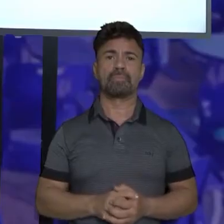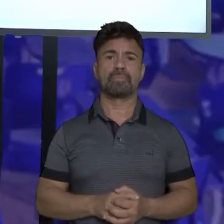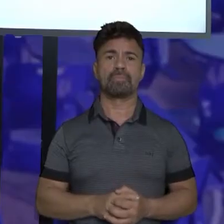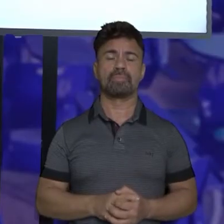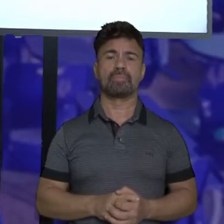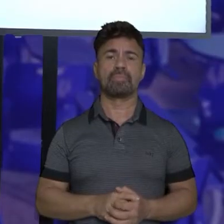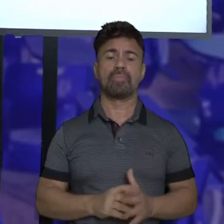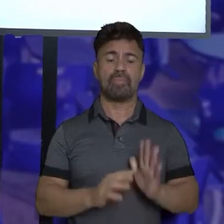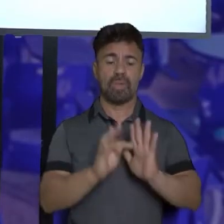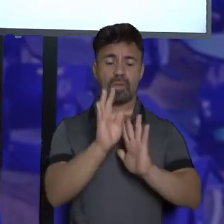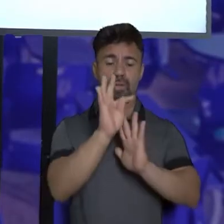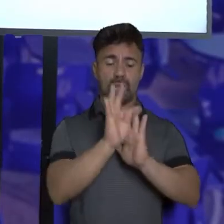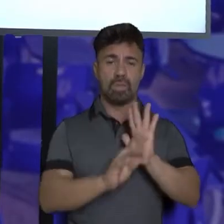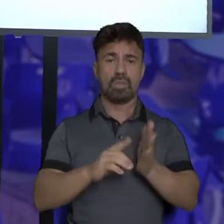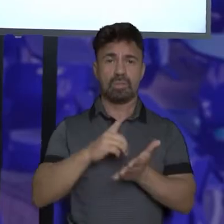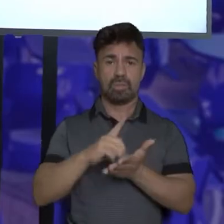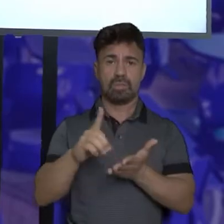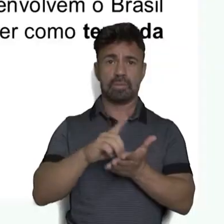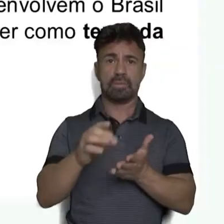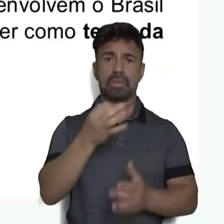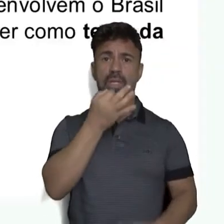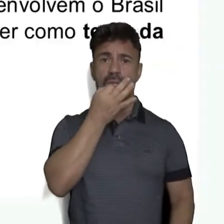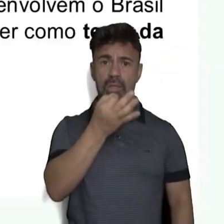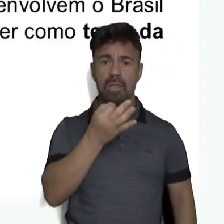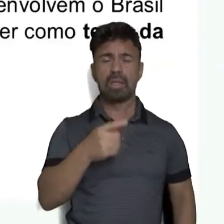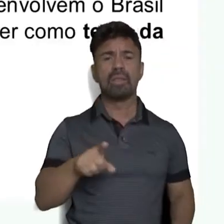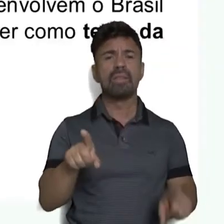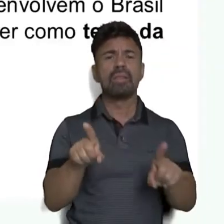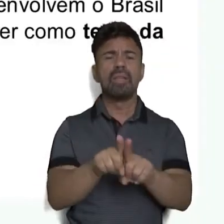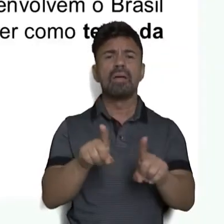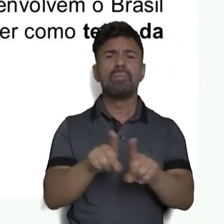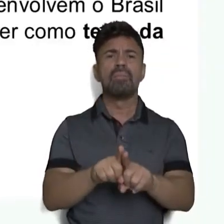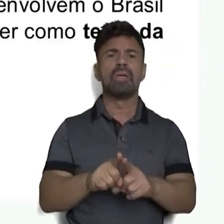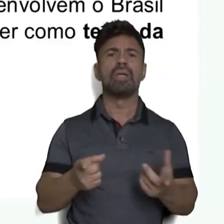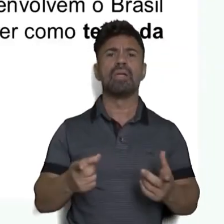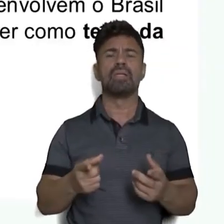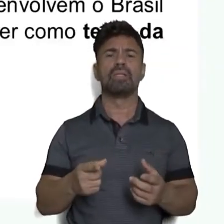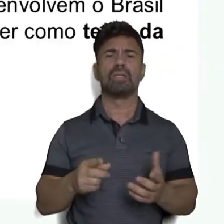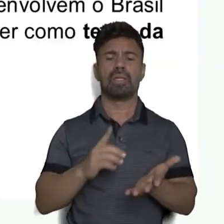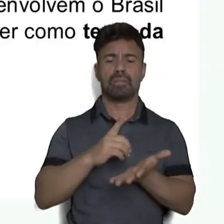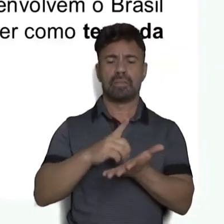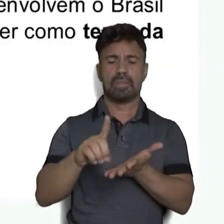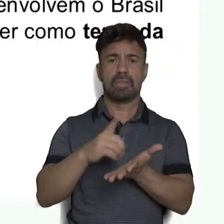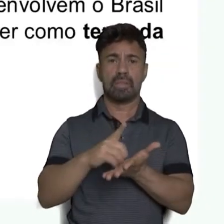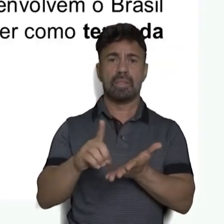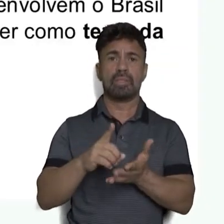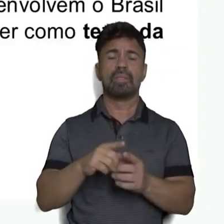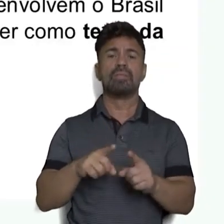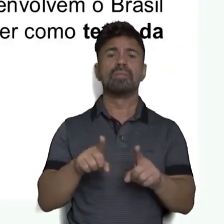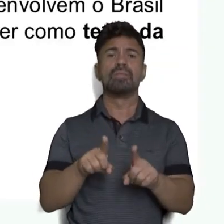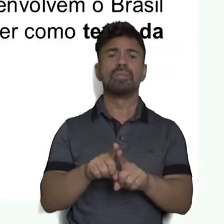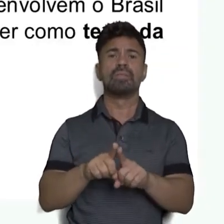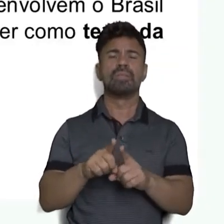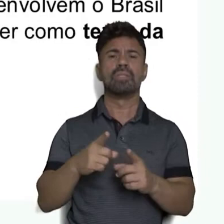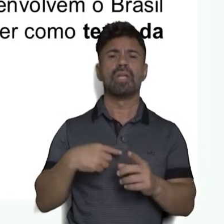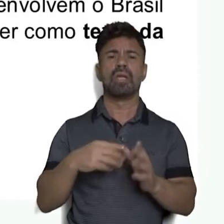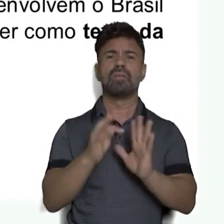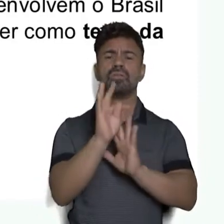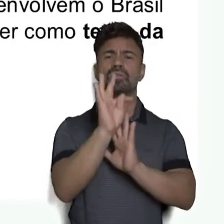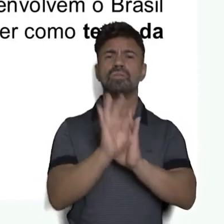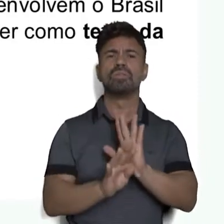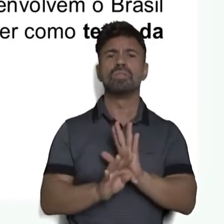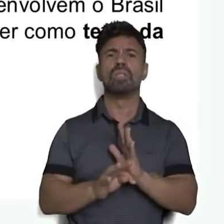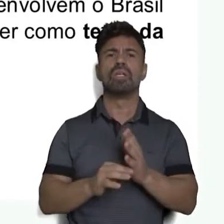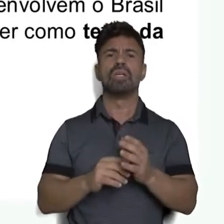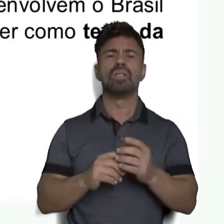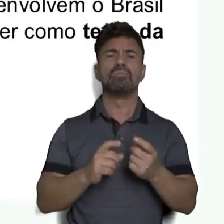O texto dissertativo argumentativo, ele é também chamado de dissertação. É um tipo de texto que nós usamos para